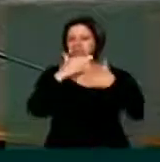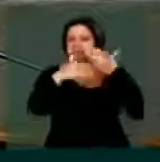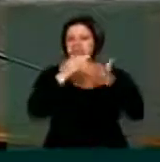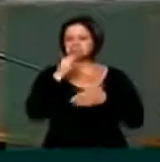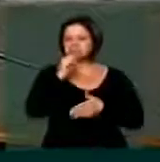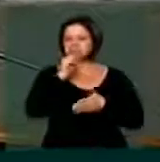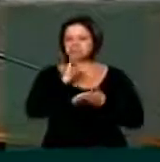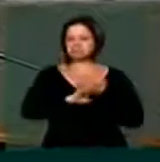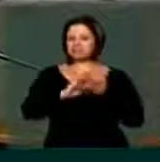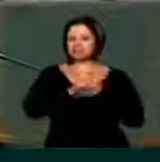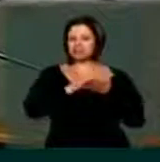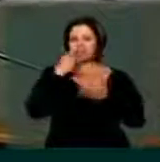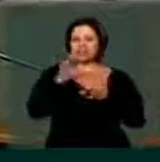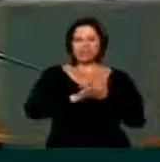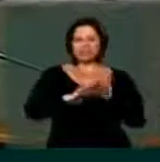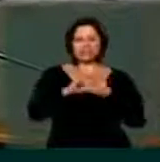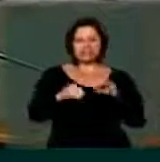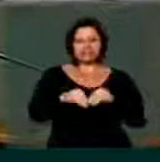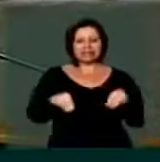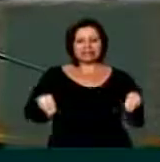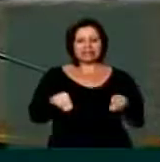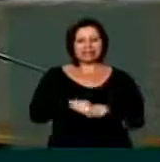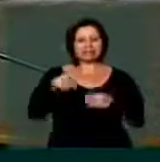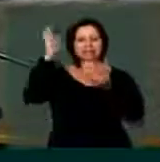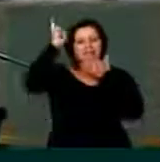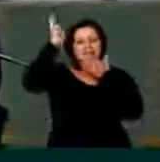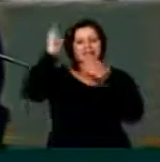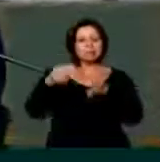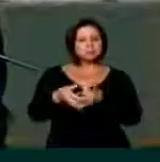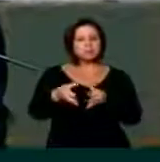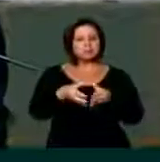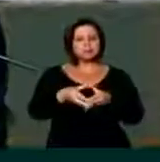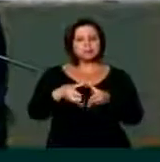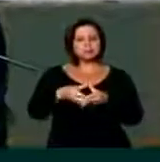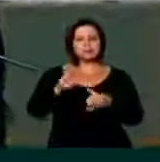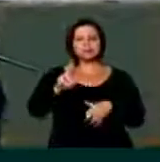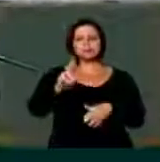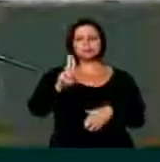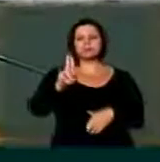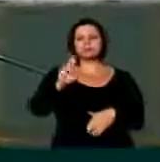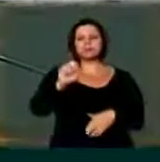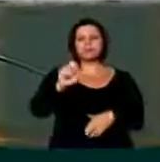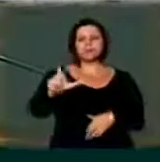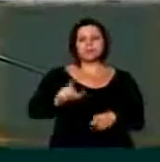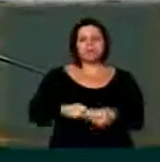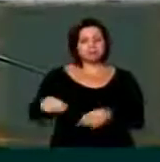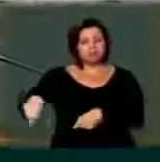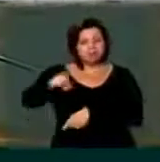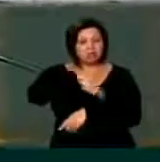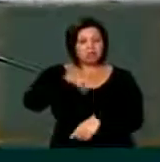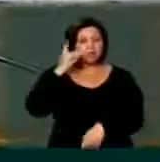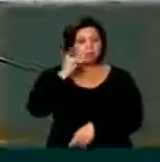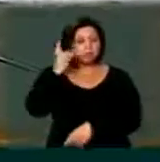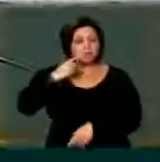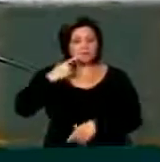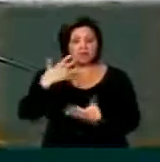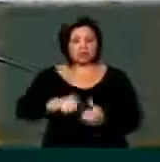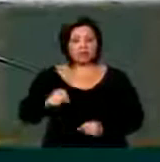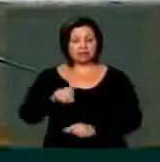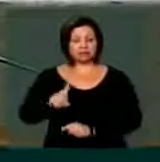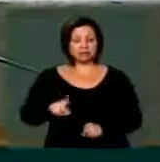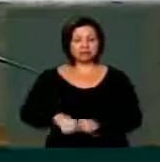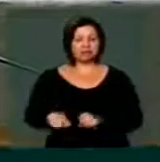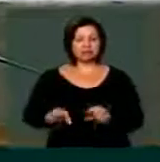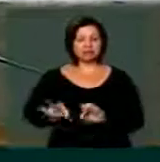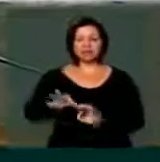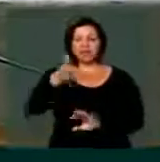reforma agrária, nem na demarcação das terras, por resistência da bancada ruralista nessa casa enorme, e esse assunto